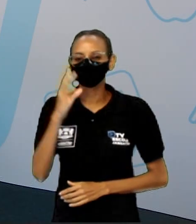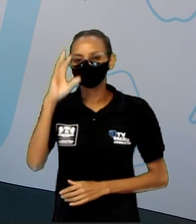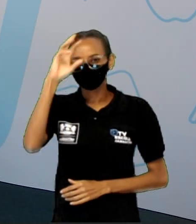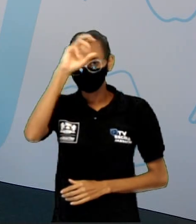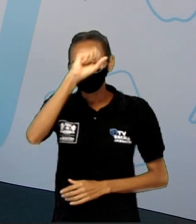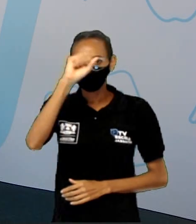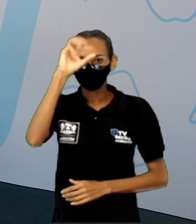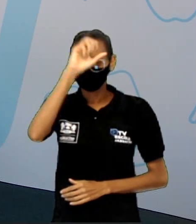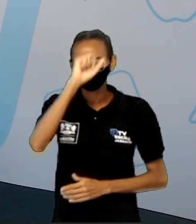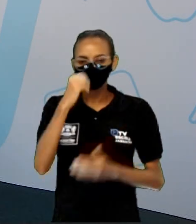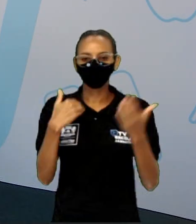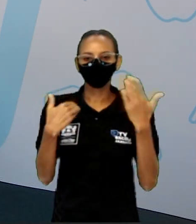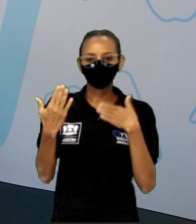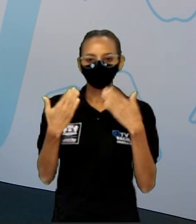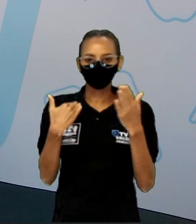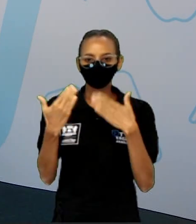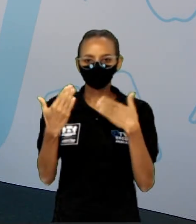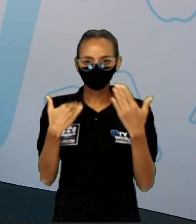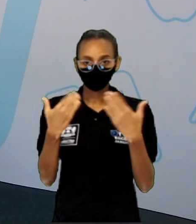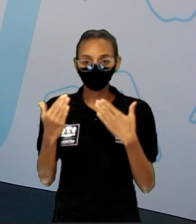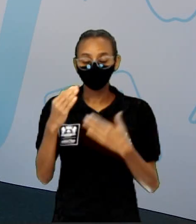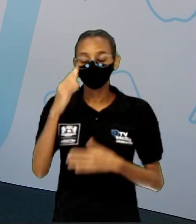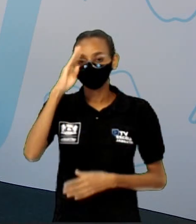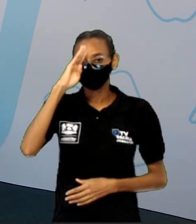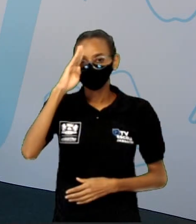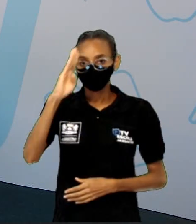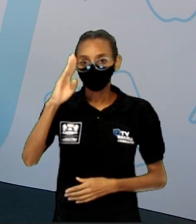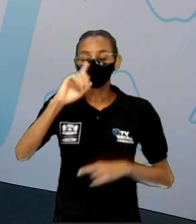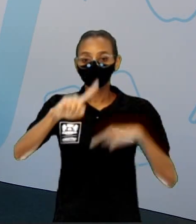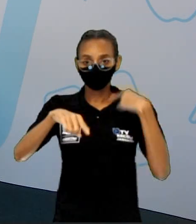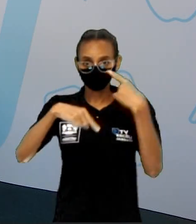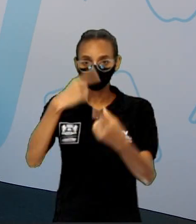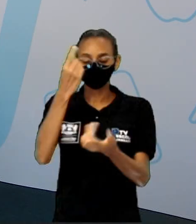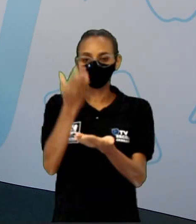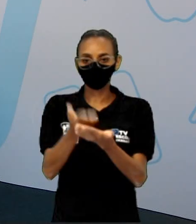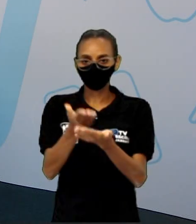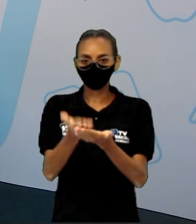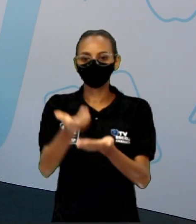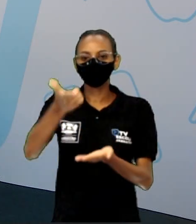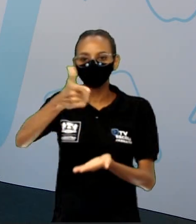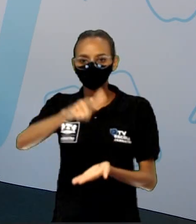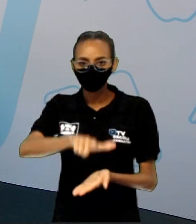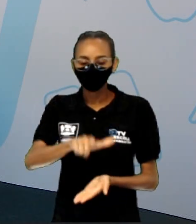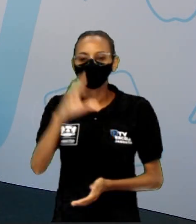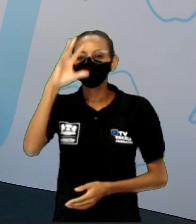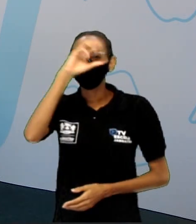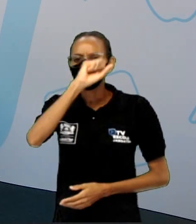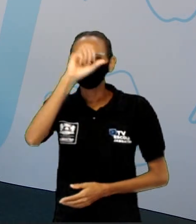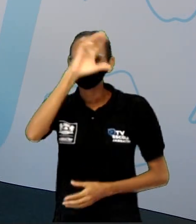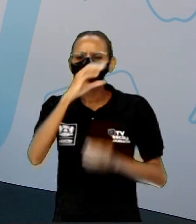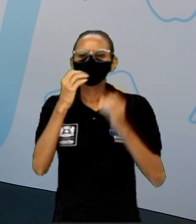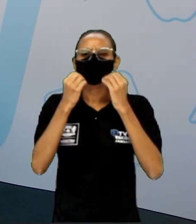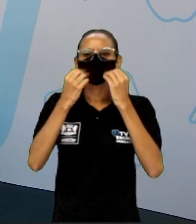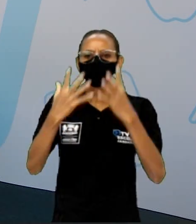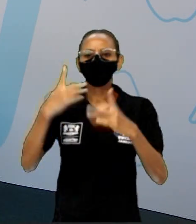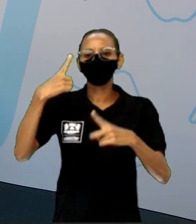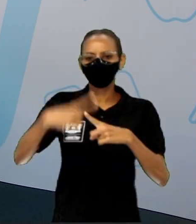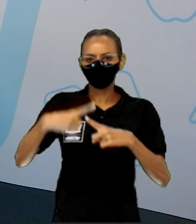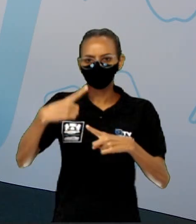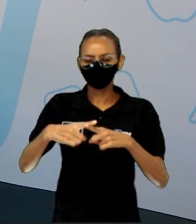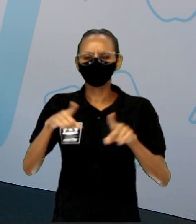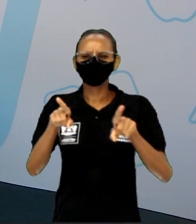possa falar cada vez mais. Principalmente na nossa próxima aula, a gente já vai falar desses benefícios e vamos falar também das